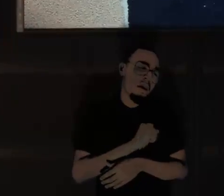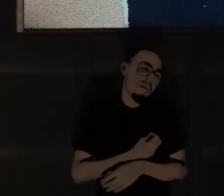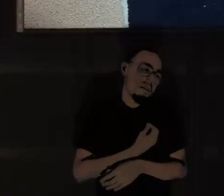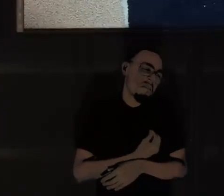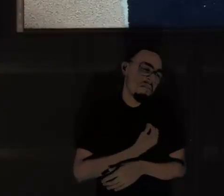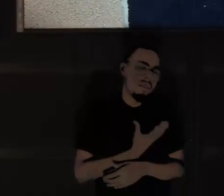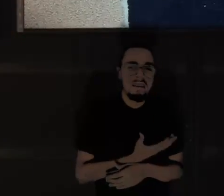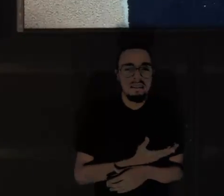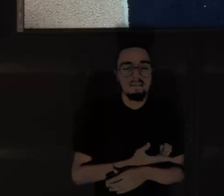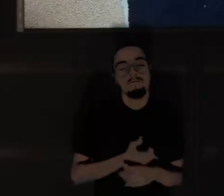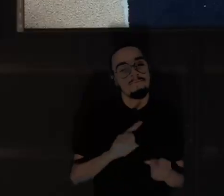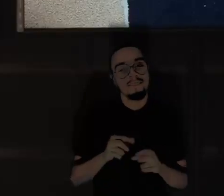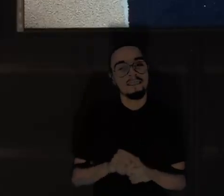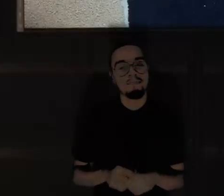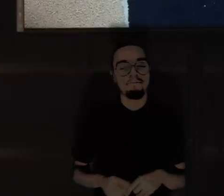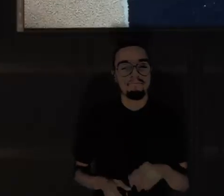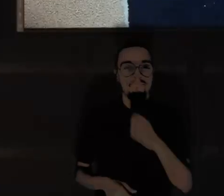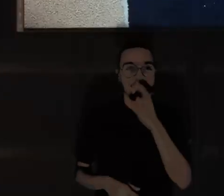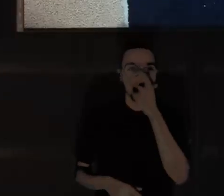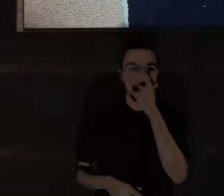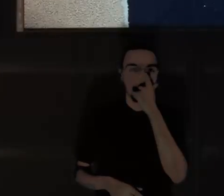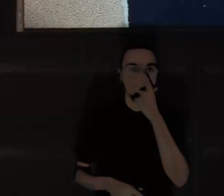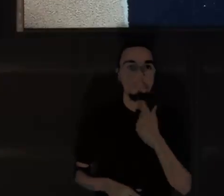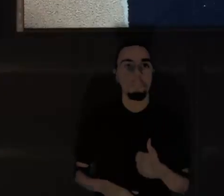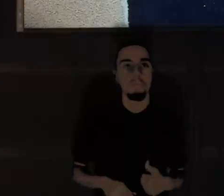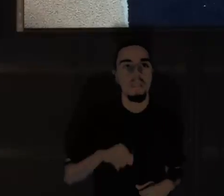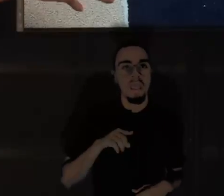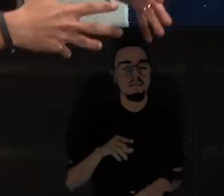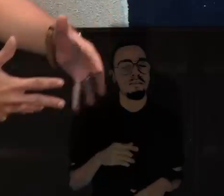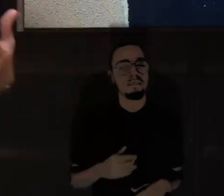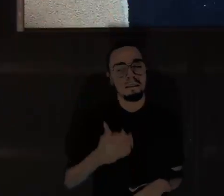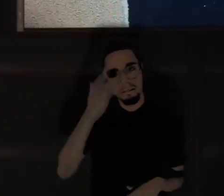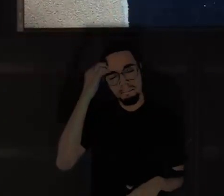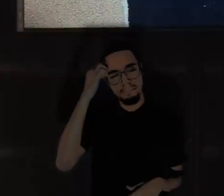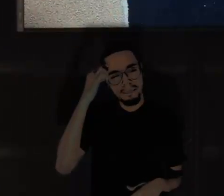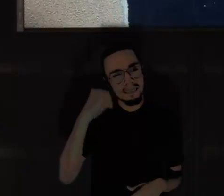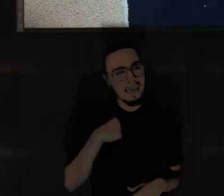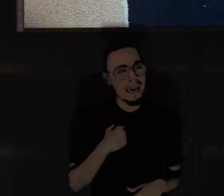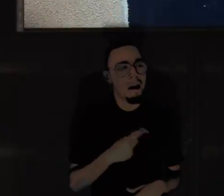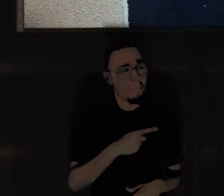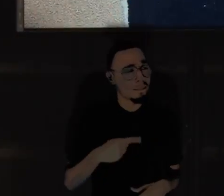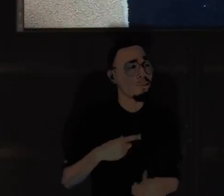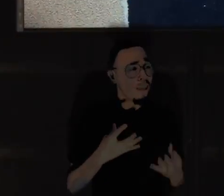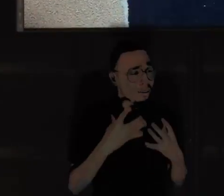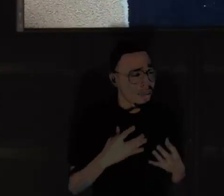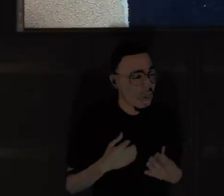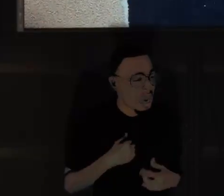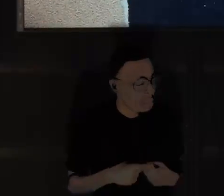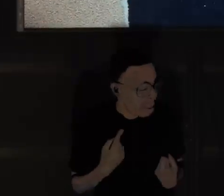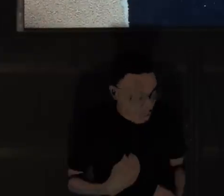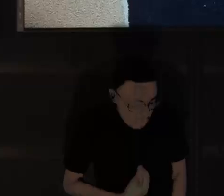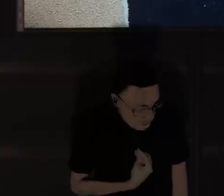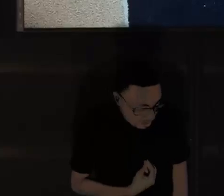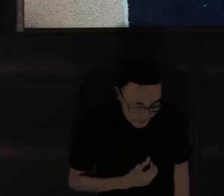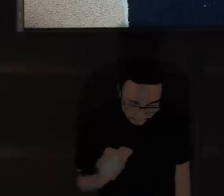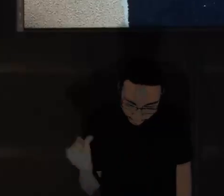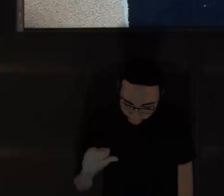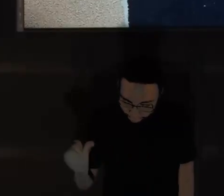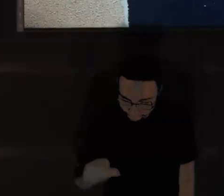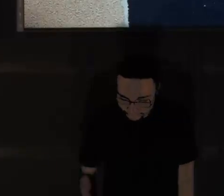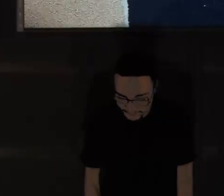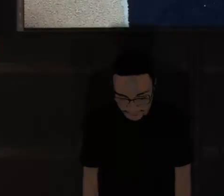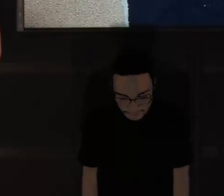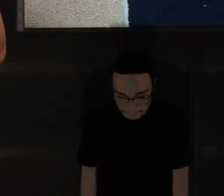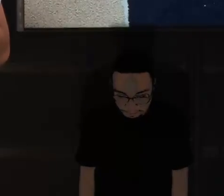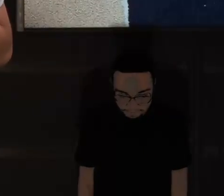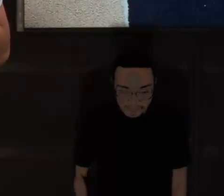uma questão de condição. E você diz: pastor, eu até quero, mas não tenho condição. Eu até quero, mas eu não tenho